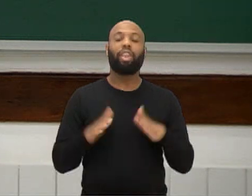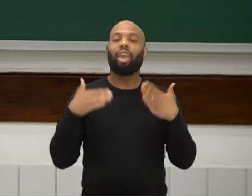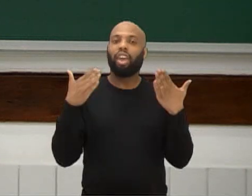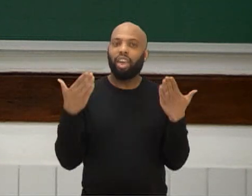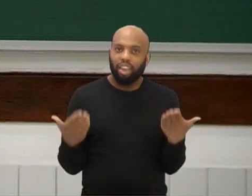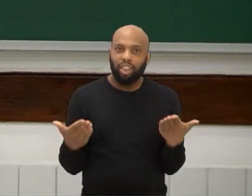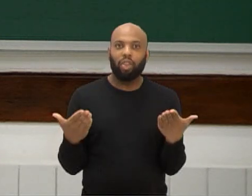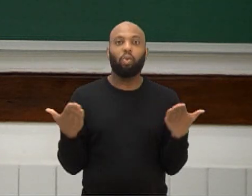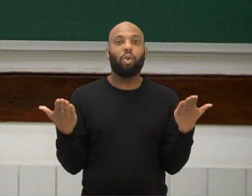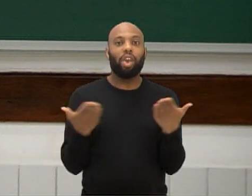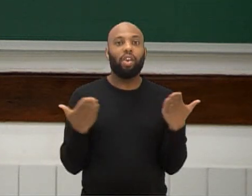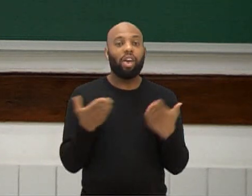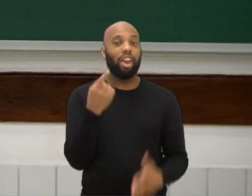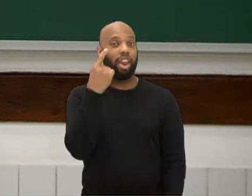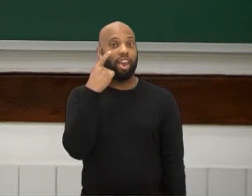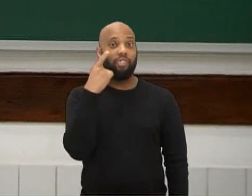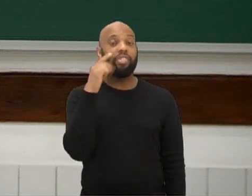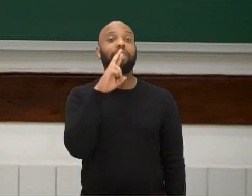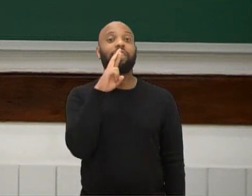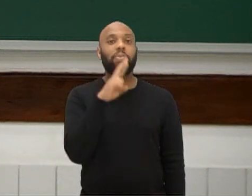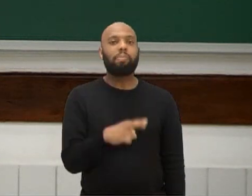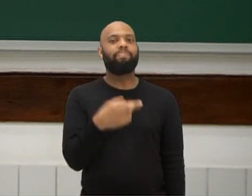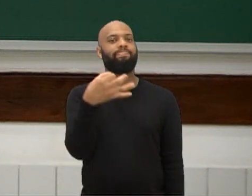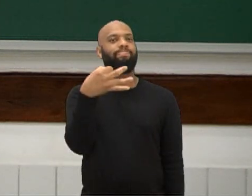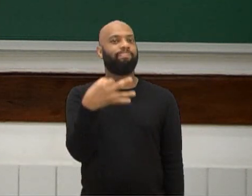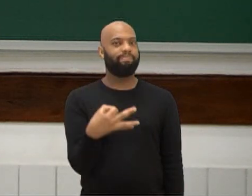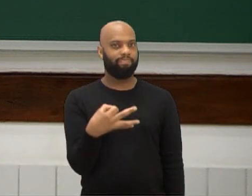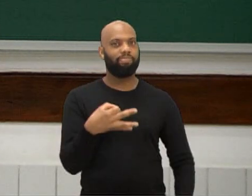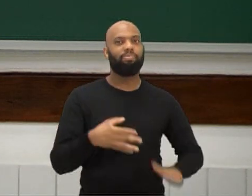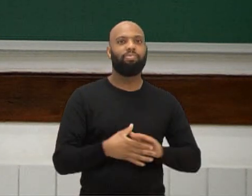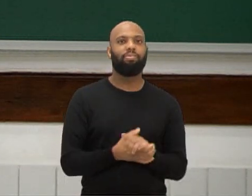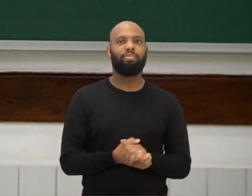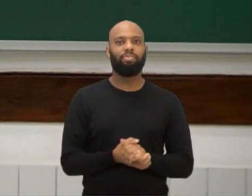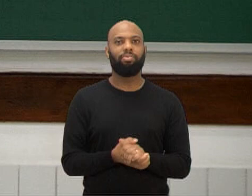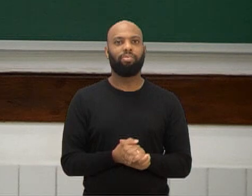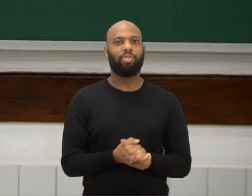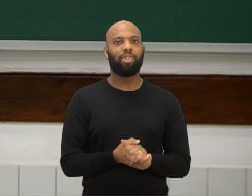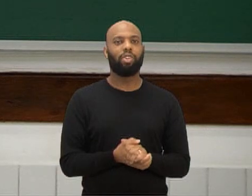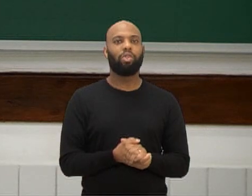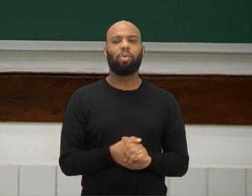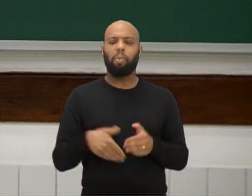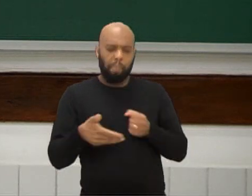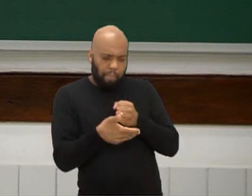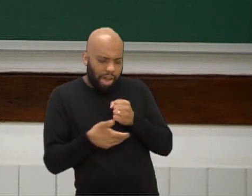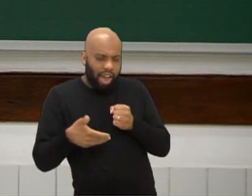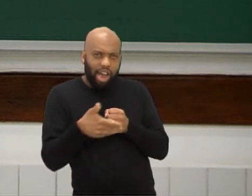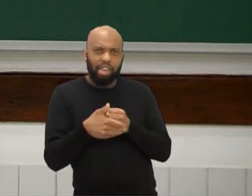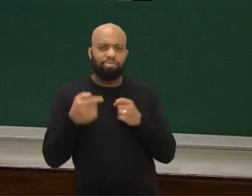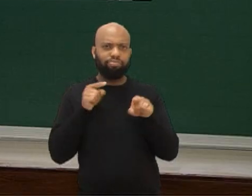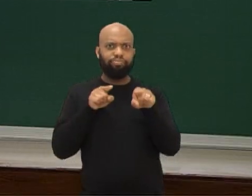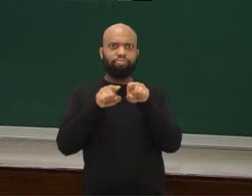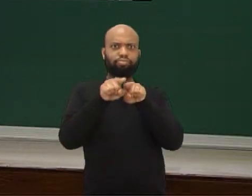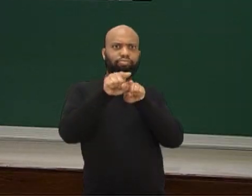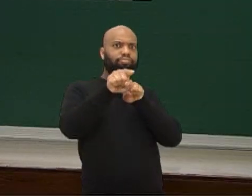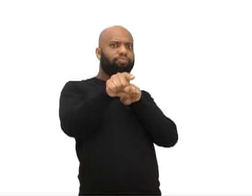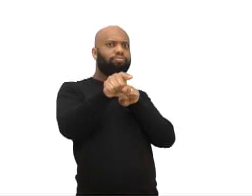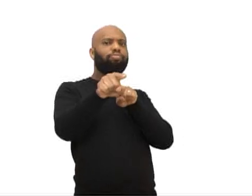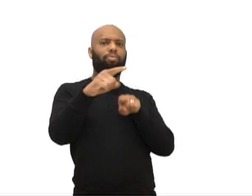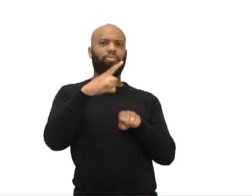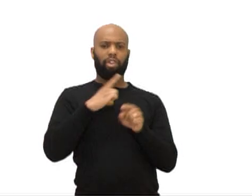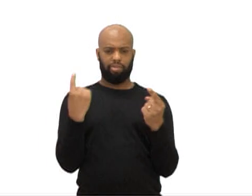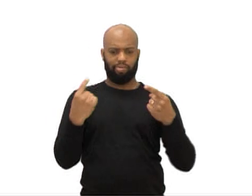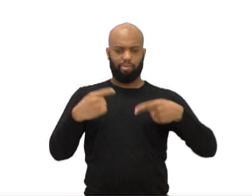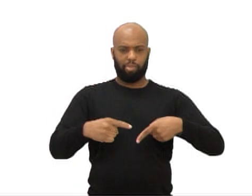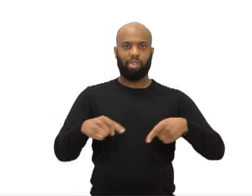Bom, então vamos ver qual é a resposta correta. Então, em que se baseiam as corridas armamentista